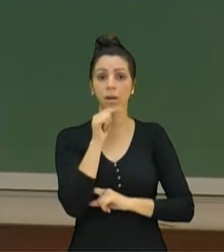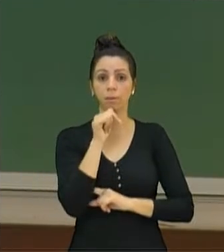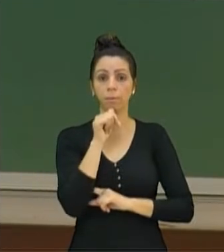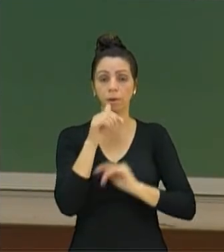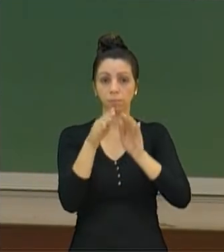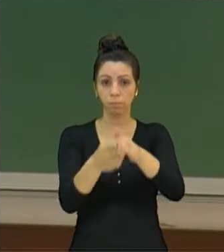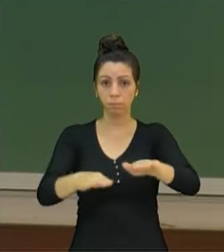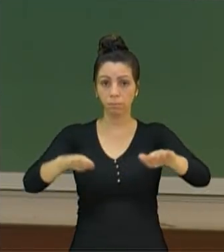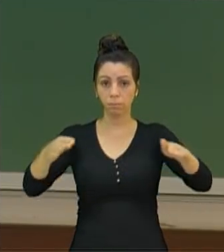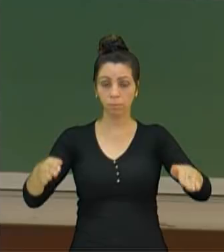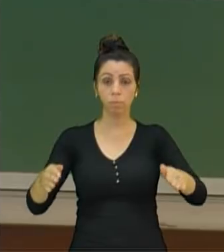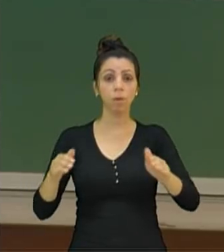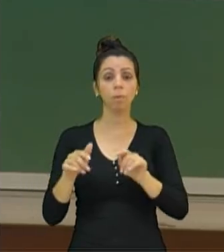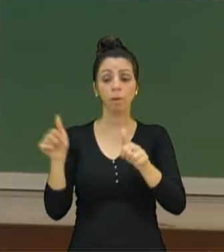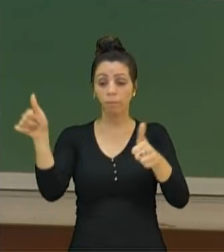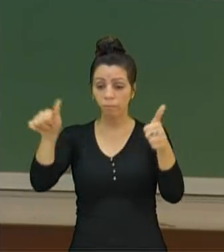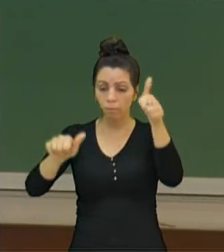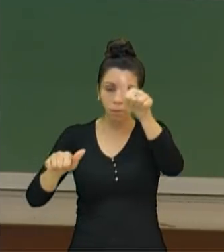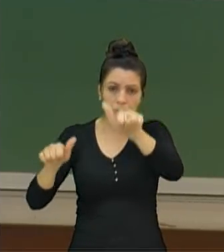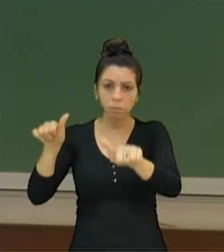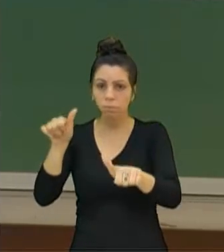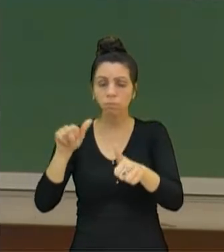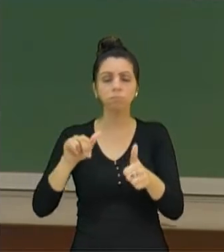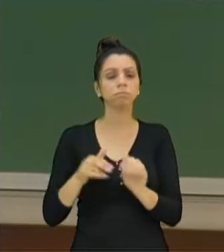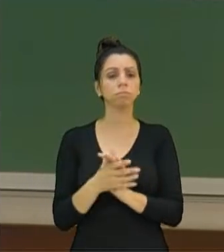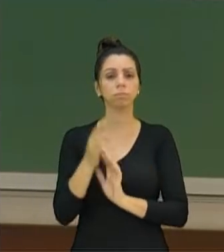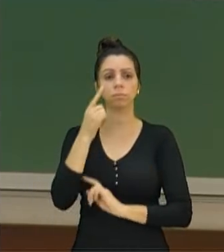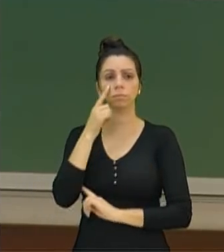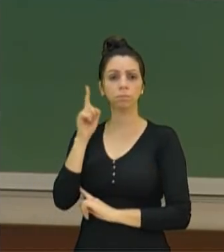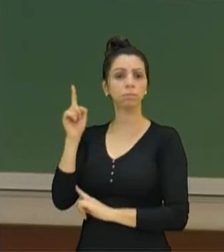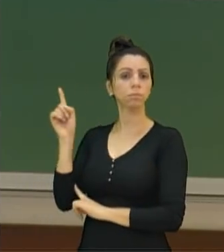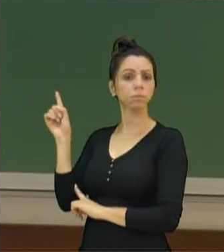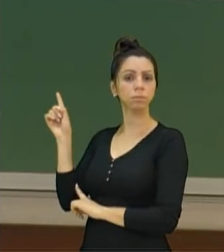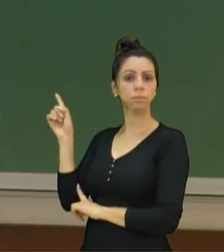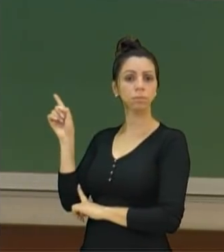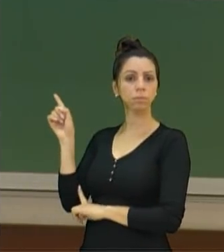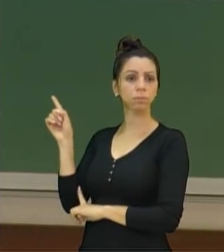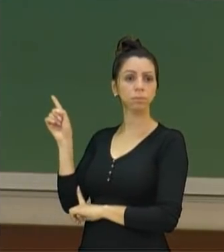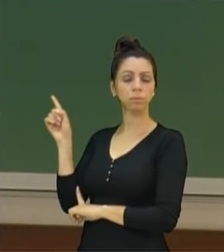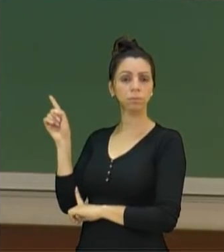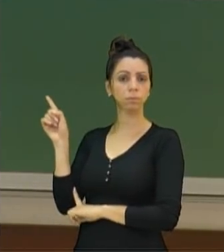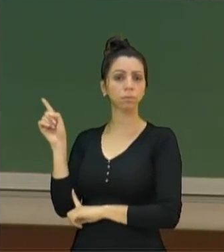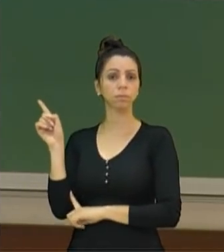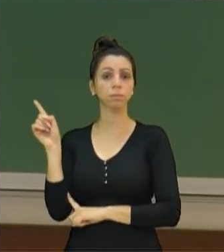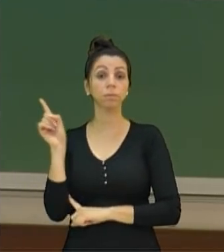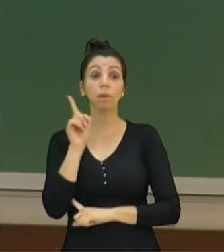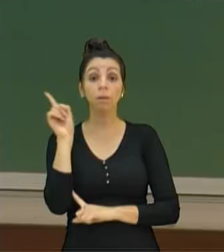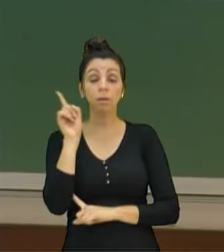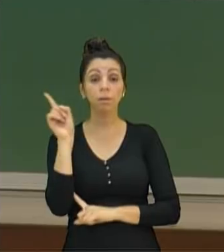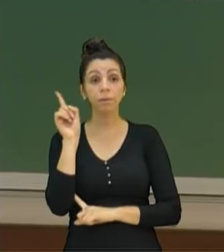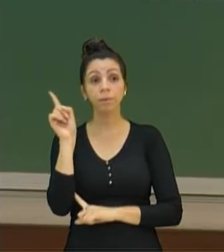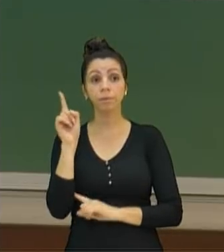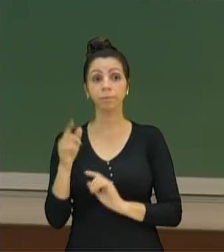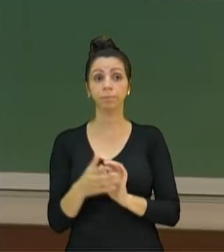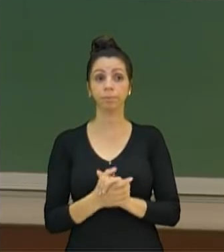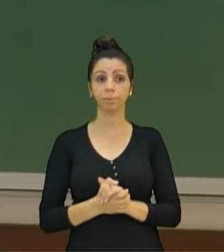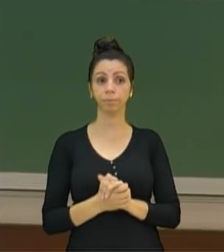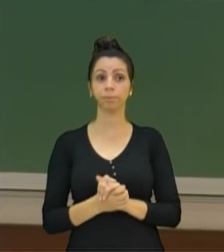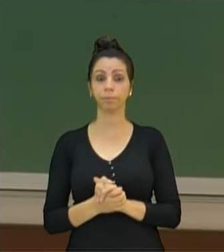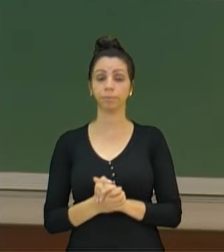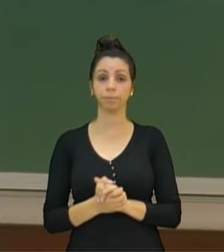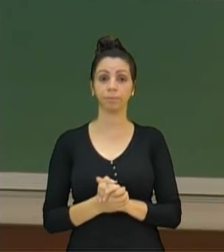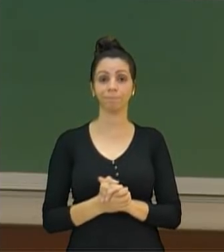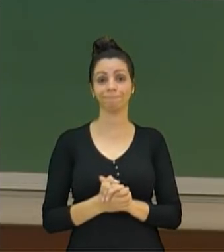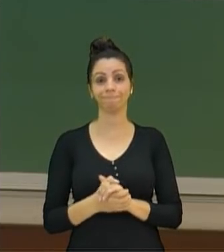avaliado durante um salto. E se vocês olharem a nossa imagem lá, né, infelizmente aquele nosso saltador ali não se